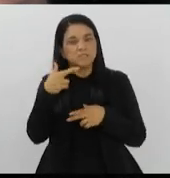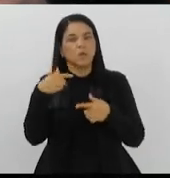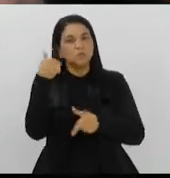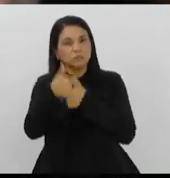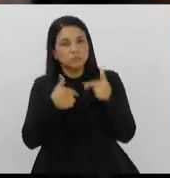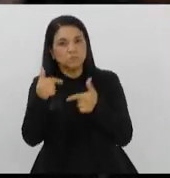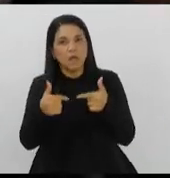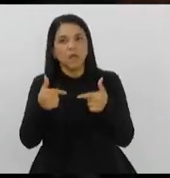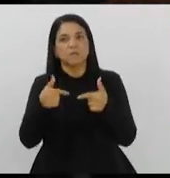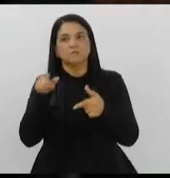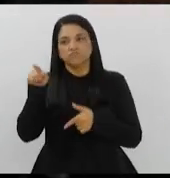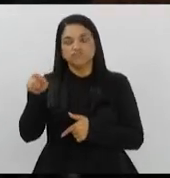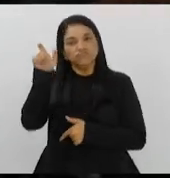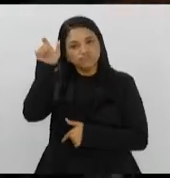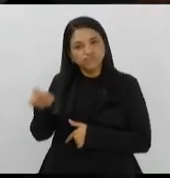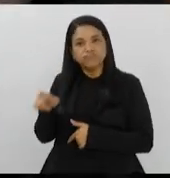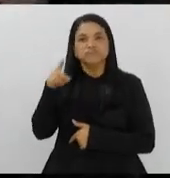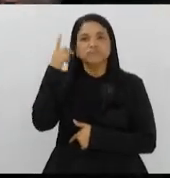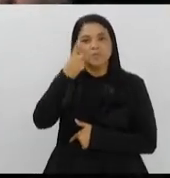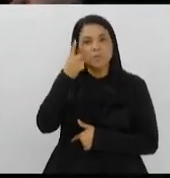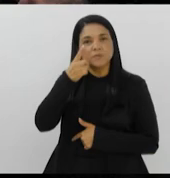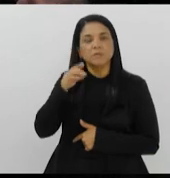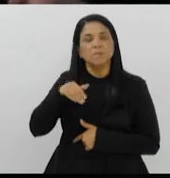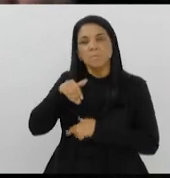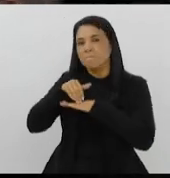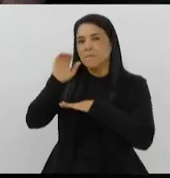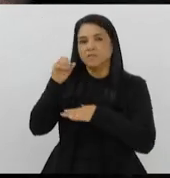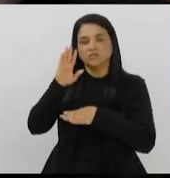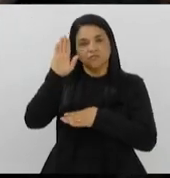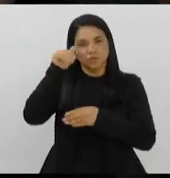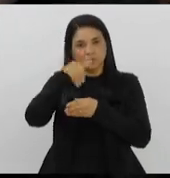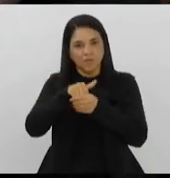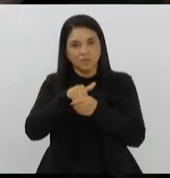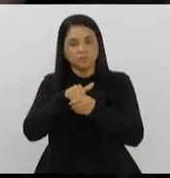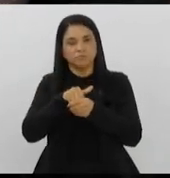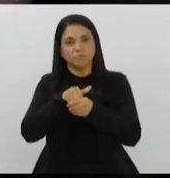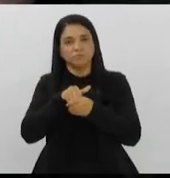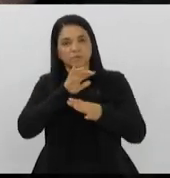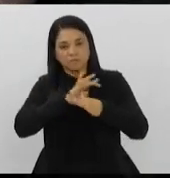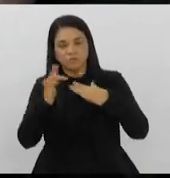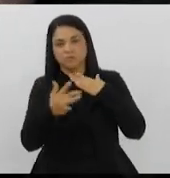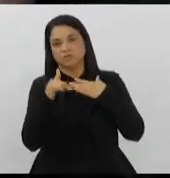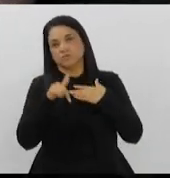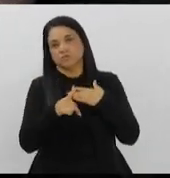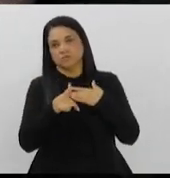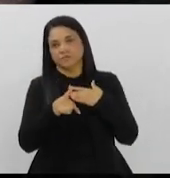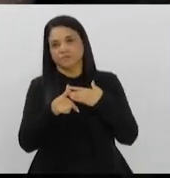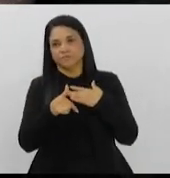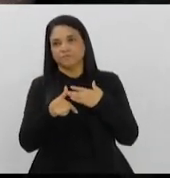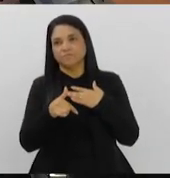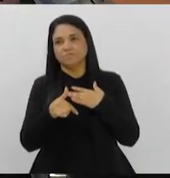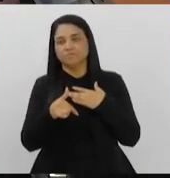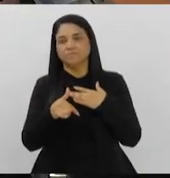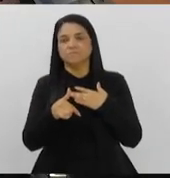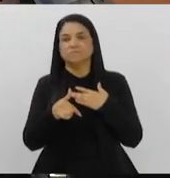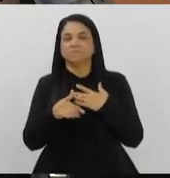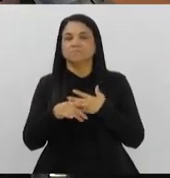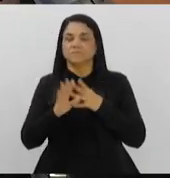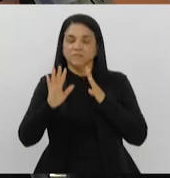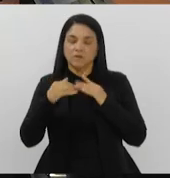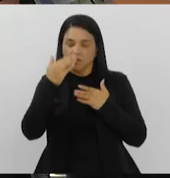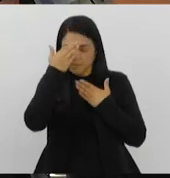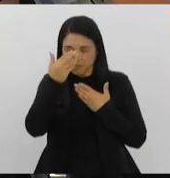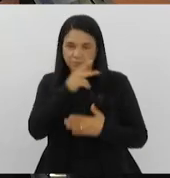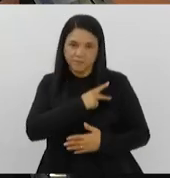esse cara vai se tornar um dos deputados mais votados aqui do Rio de Janeiro em breve, pelas redes sociais. Enfim, só isso, presidente. Muito